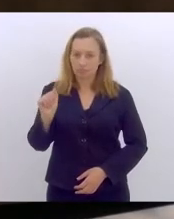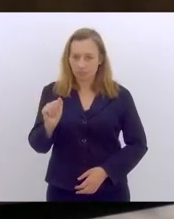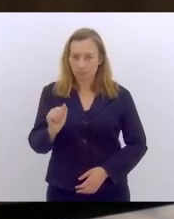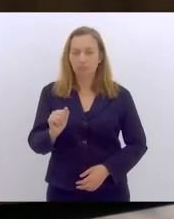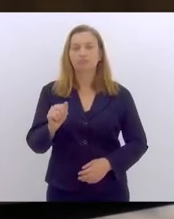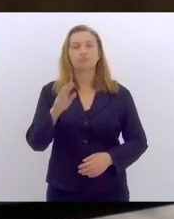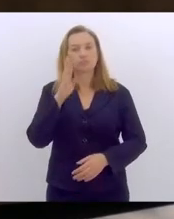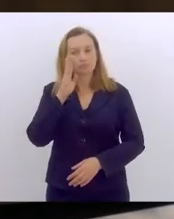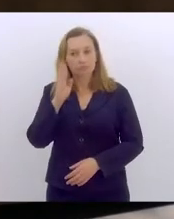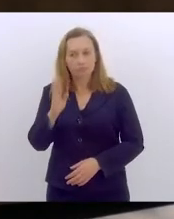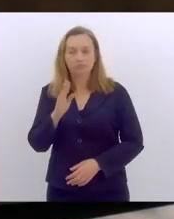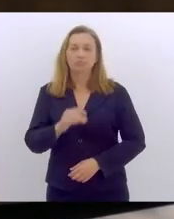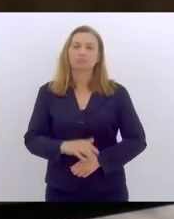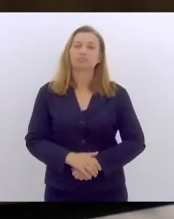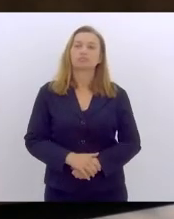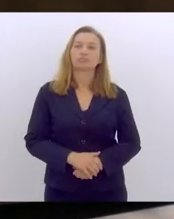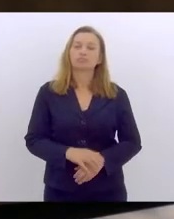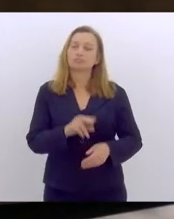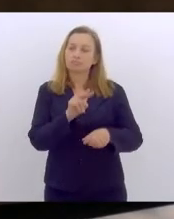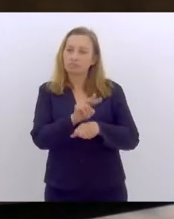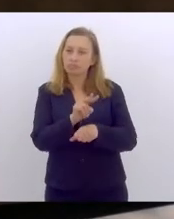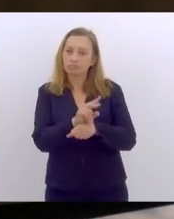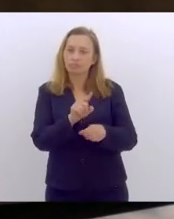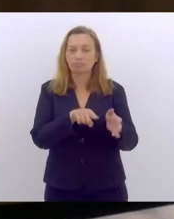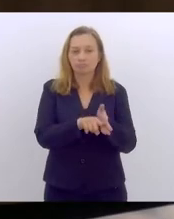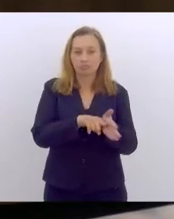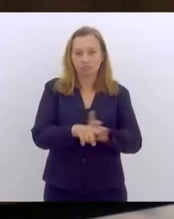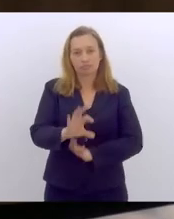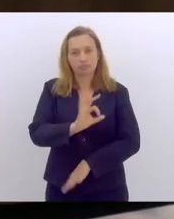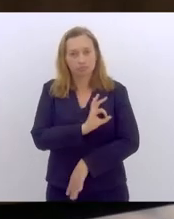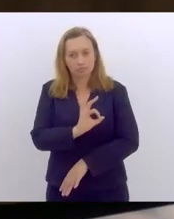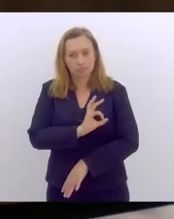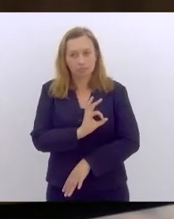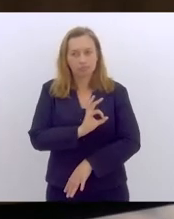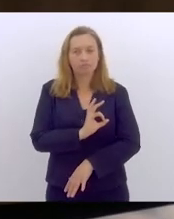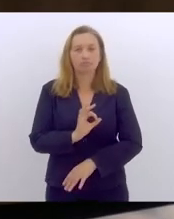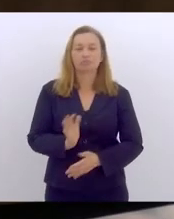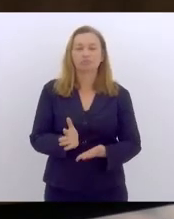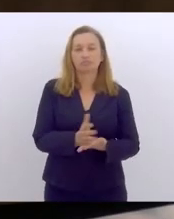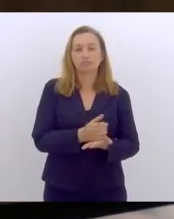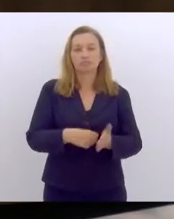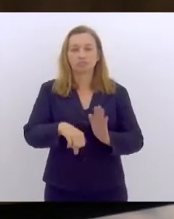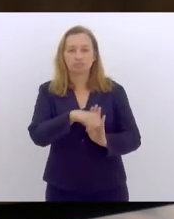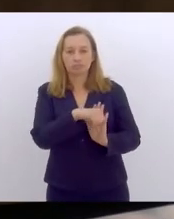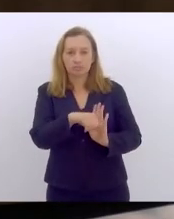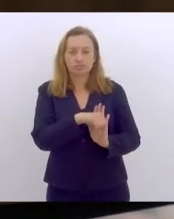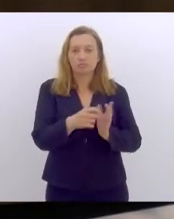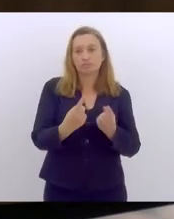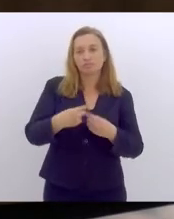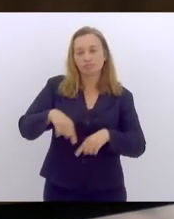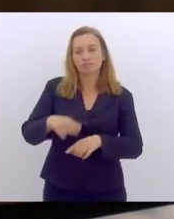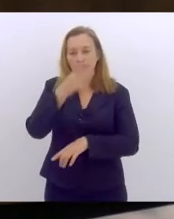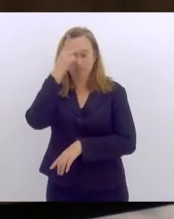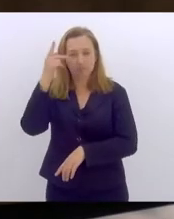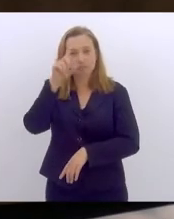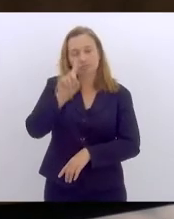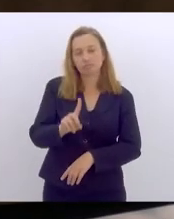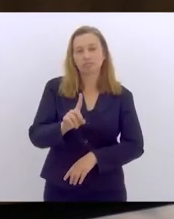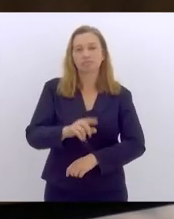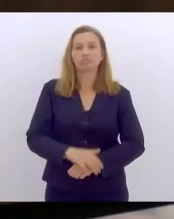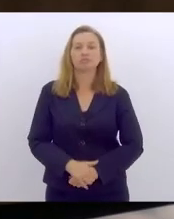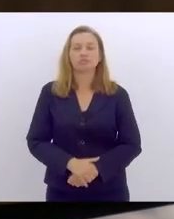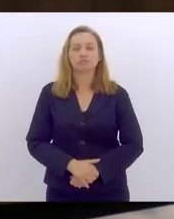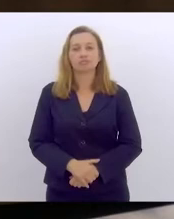a prioridade na tramitação da investigação policial que vise a apuração de crime praticado contra a pessoa portadora